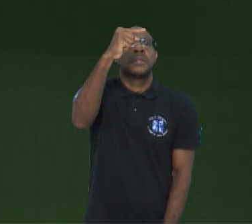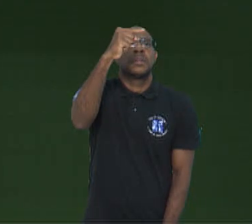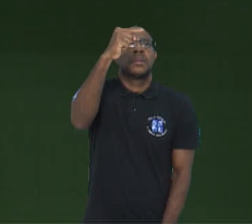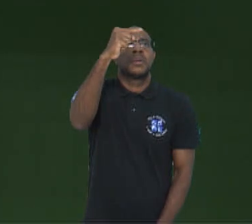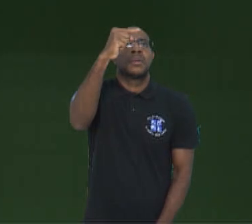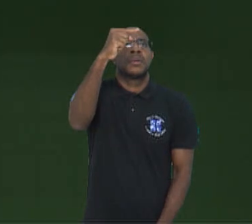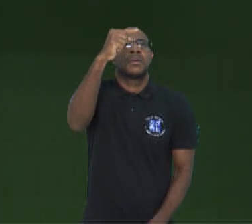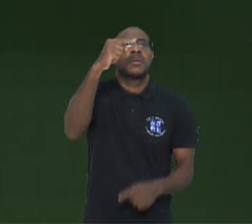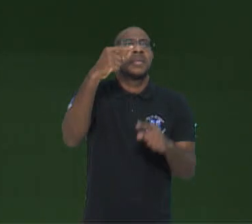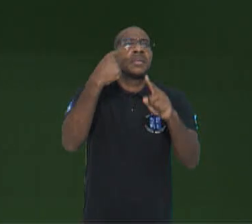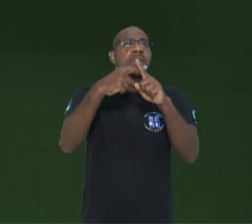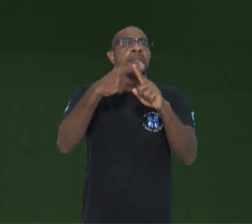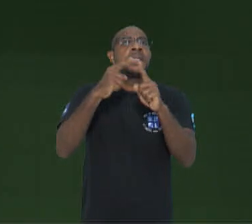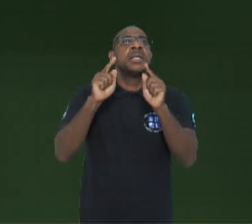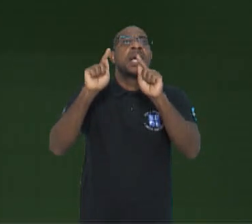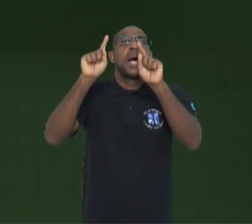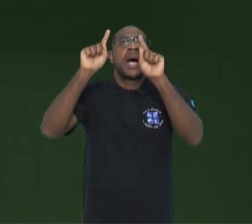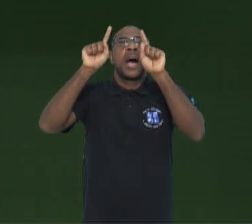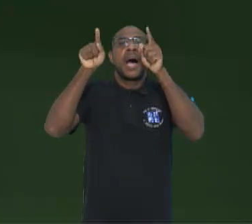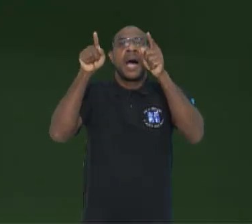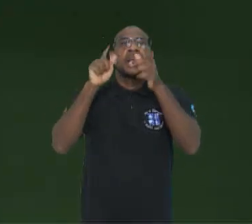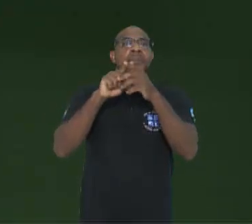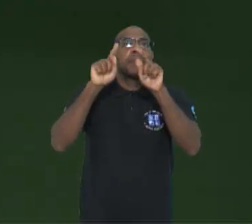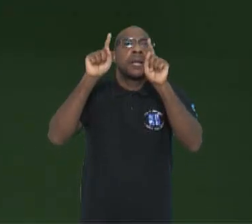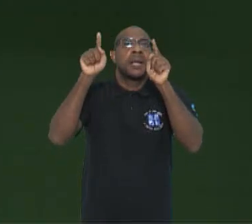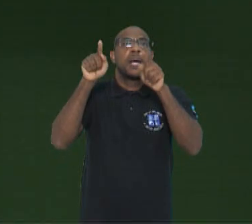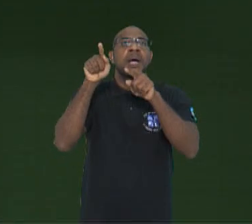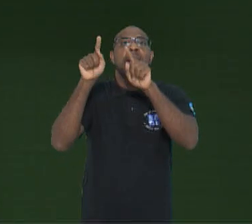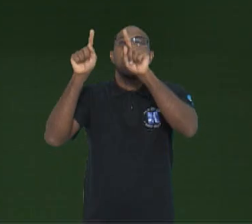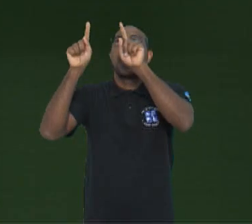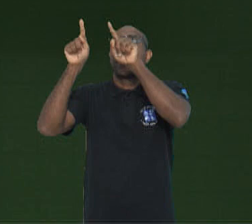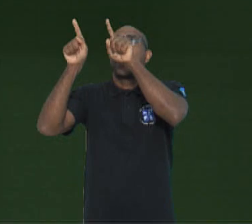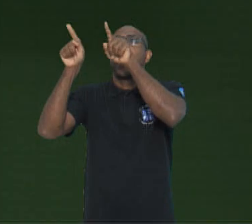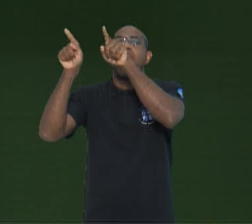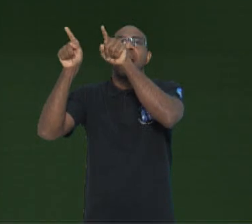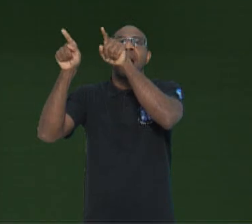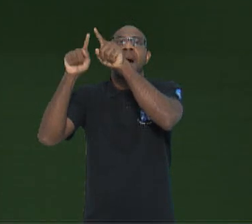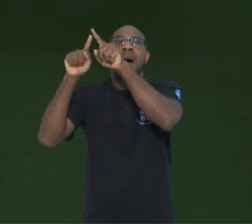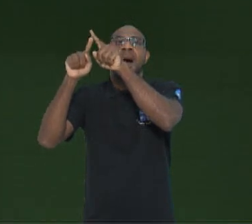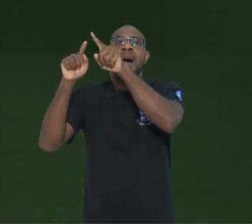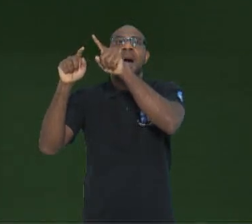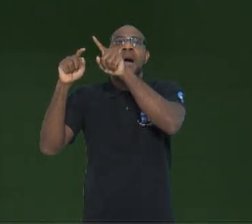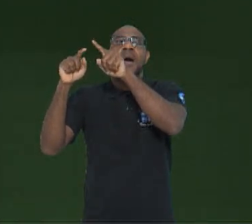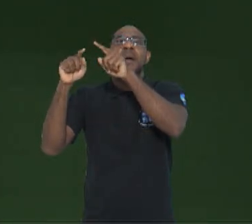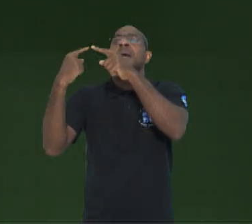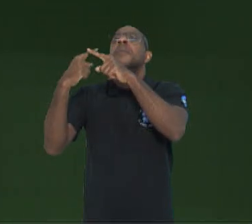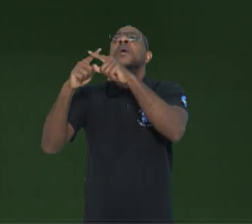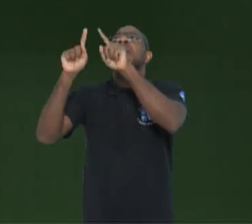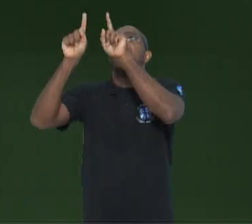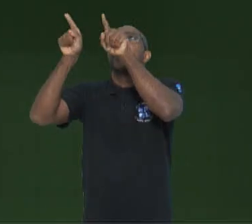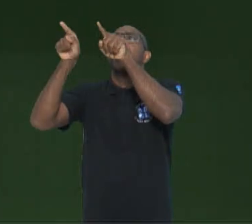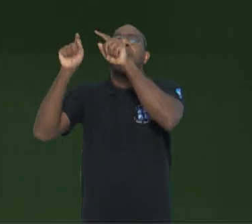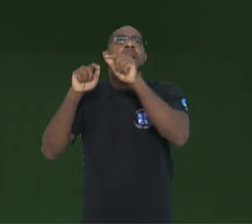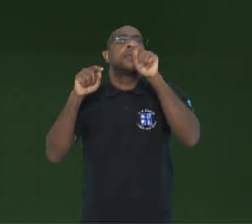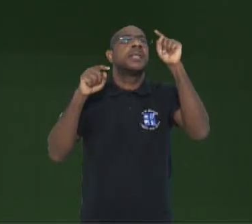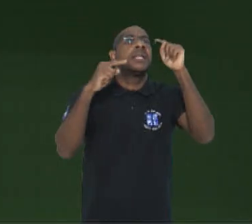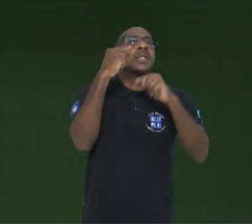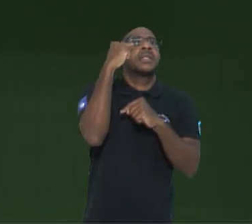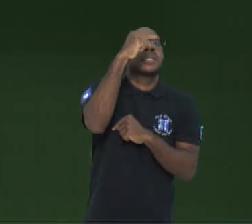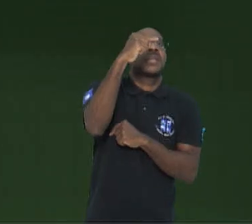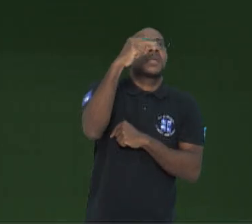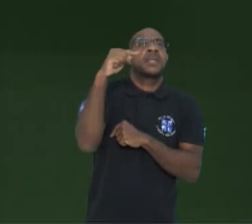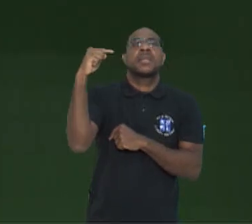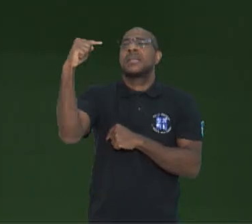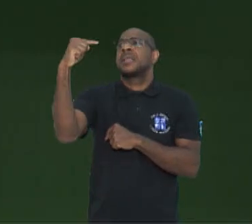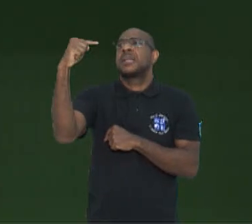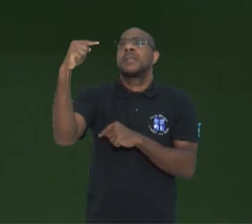em destaque da reportagem, né? Então, por que deste travessão e destas aspas aqui? Ok?